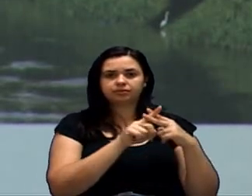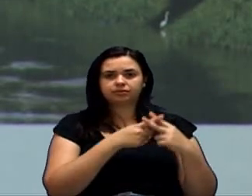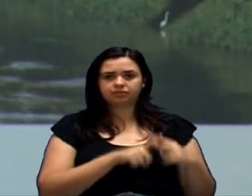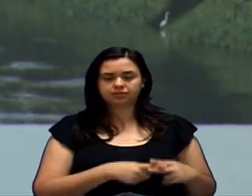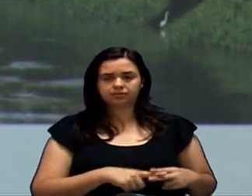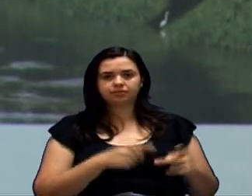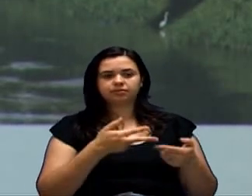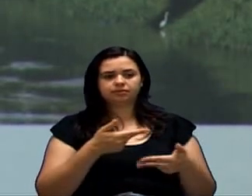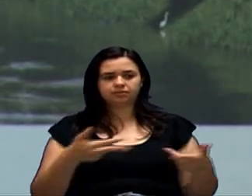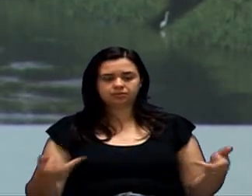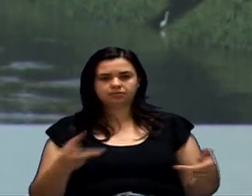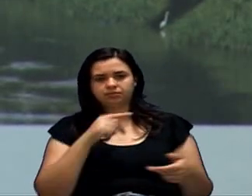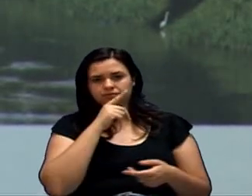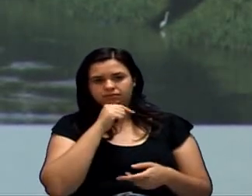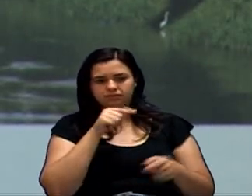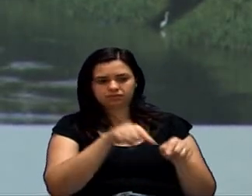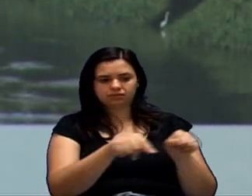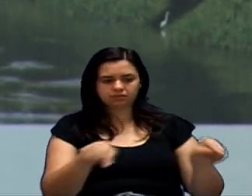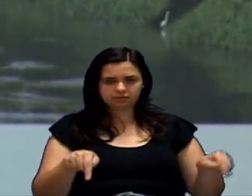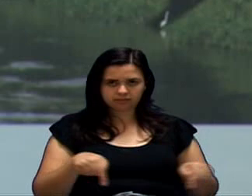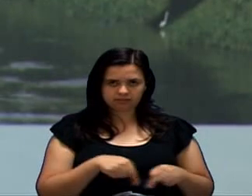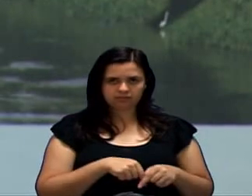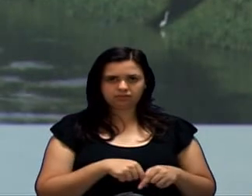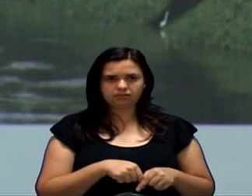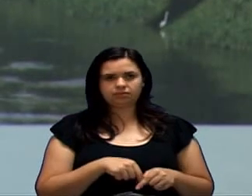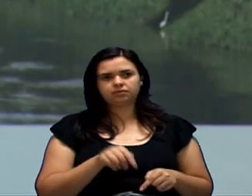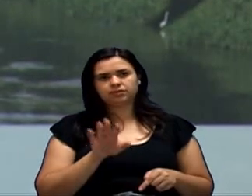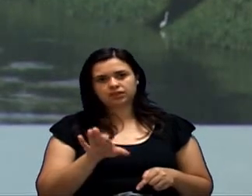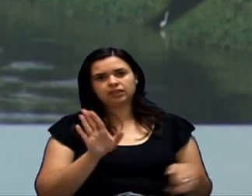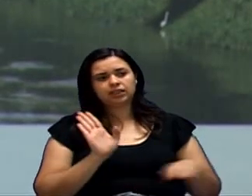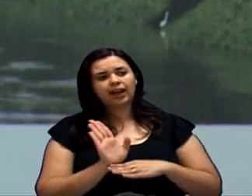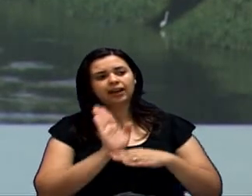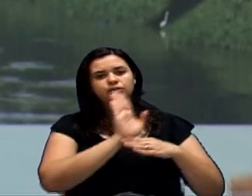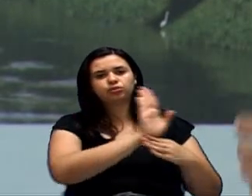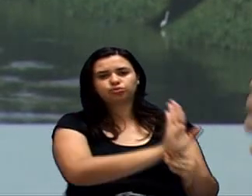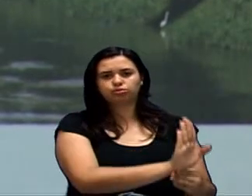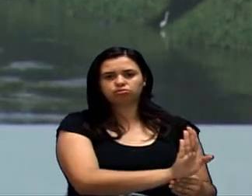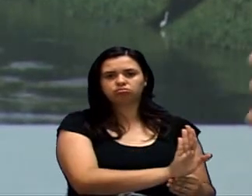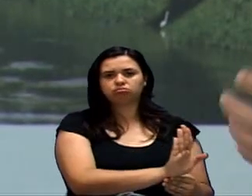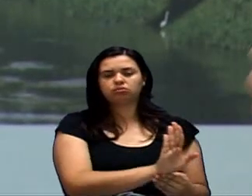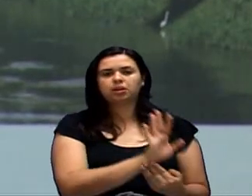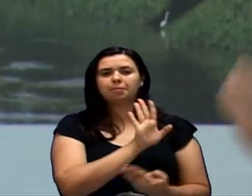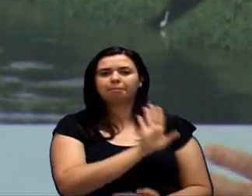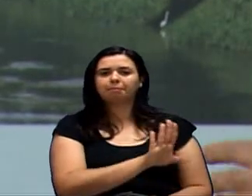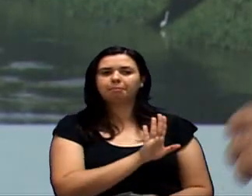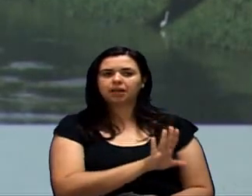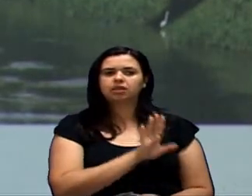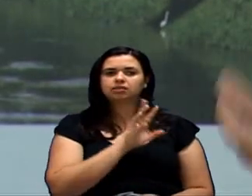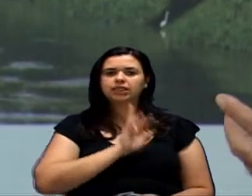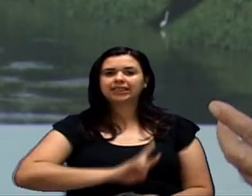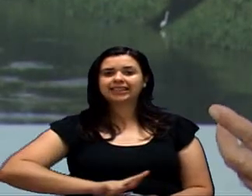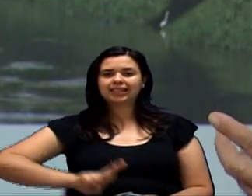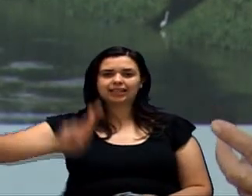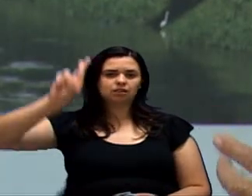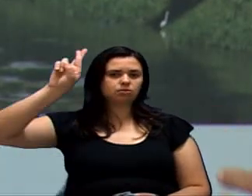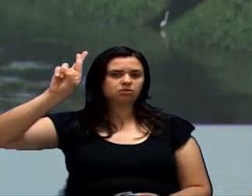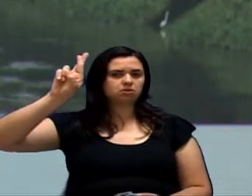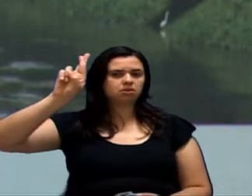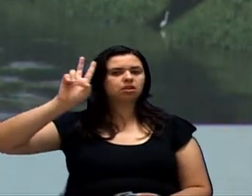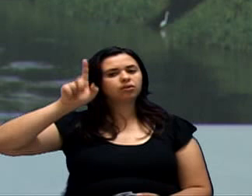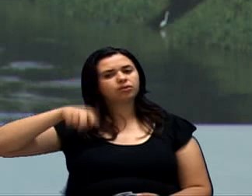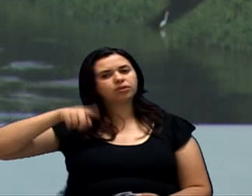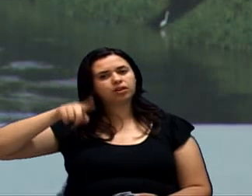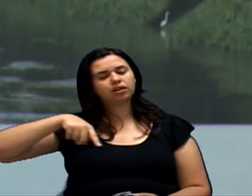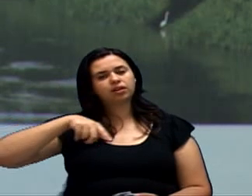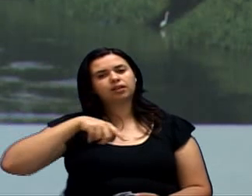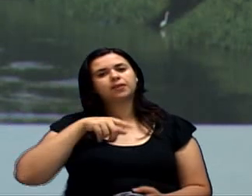lagos, de drenagem e tudo mais, o SAI presta esse serviço, mas o orientador, nestes casos,